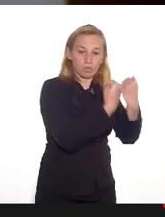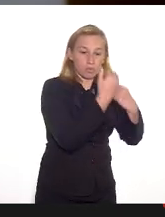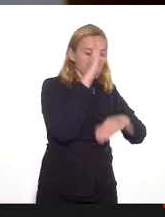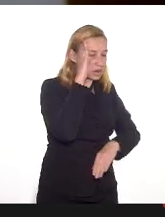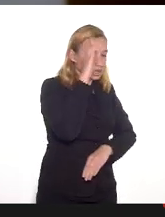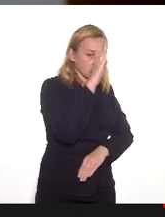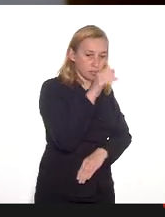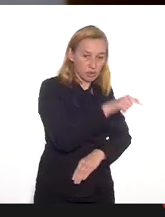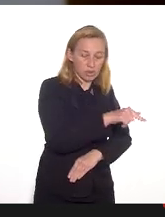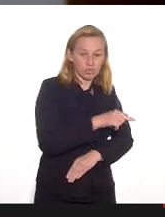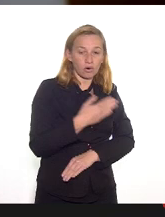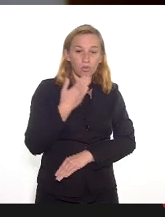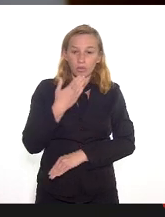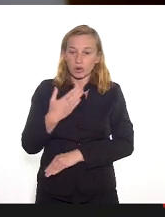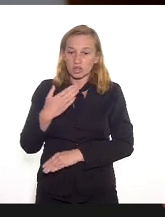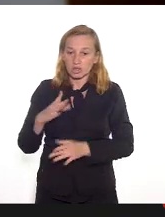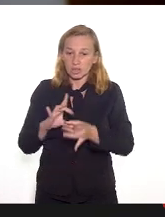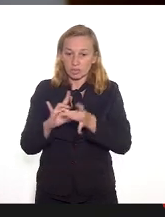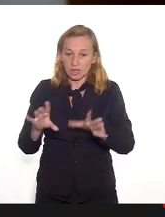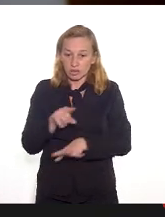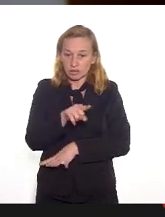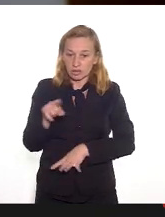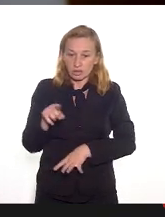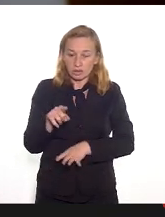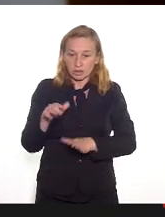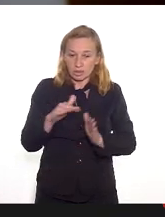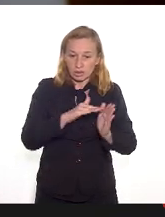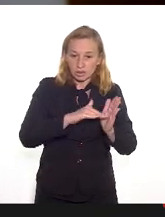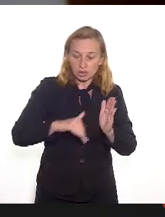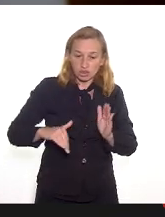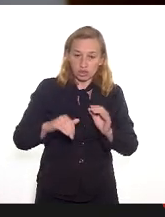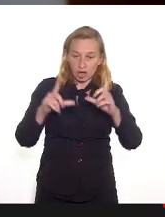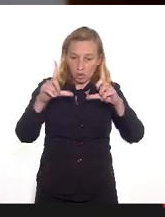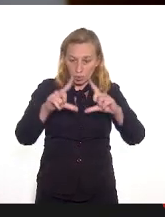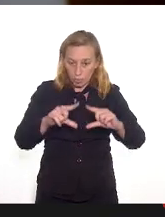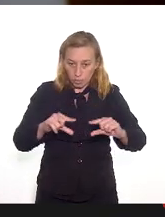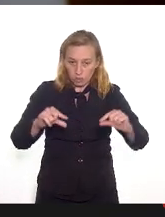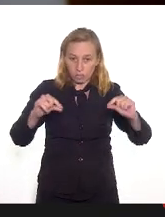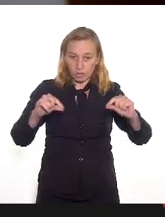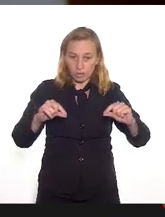vou pedir autorização a vocês para retirar minha câmera, porque